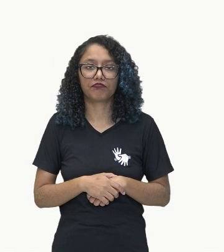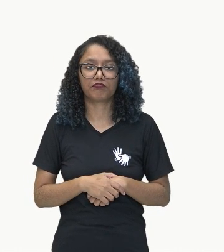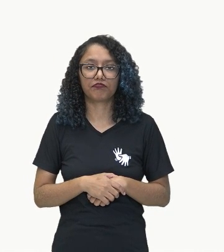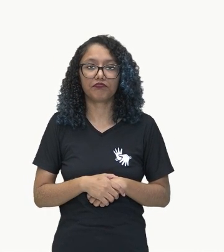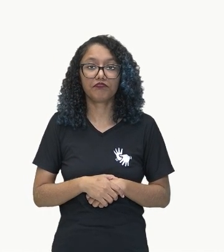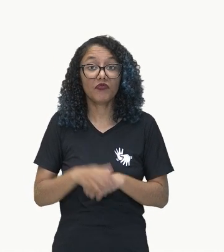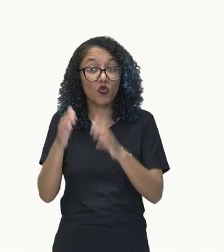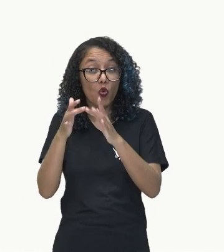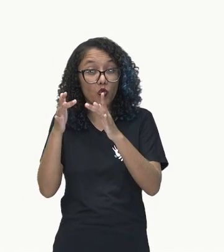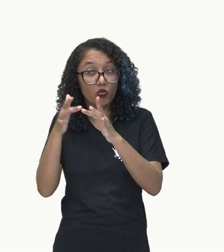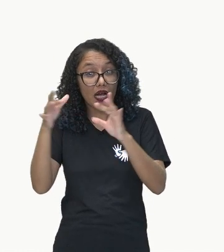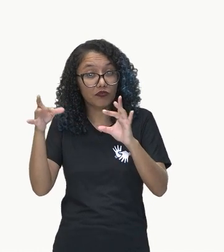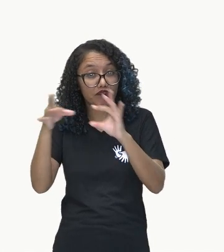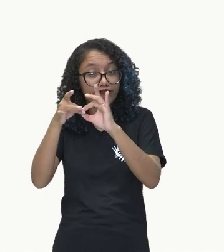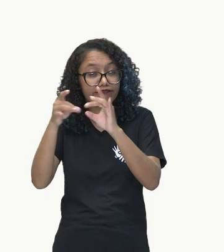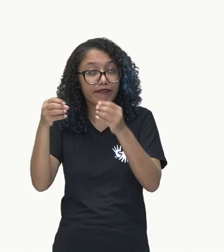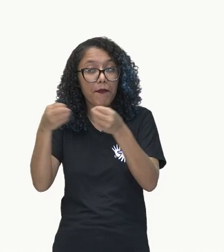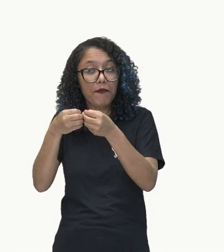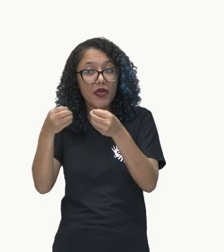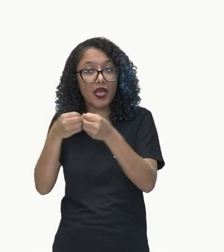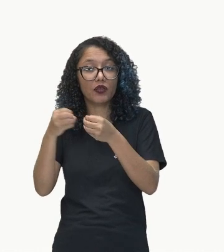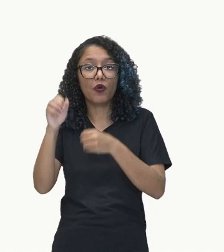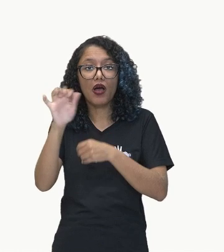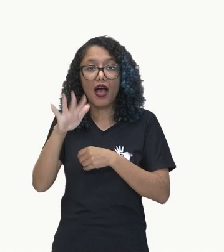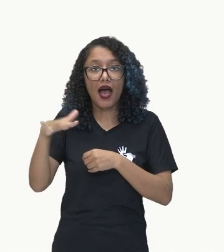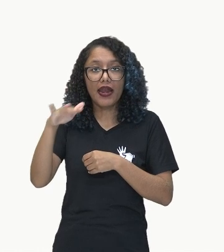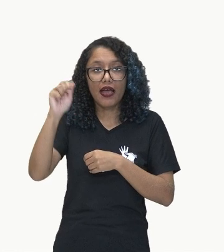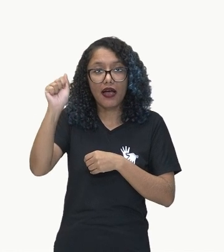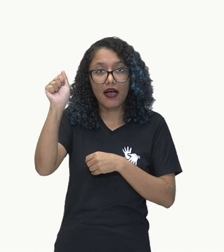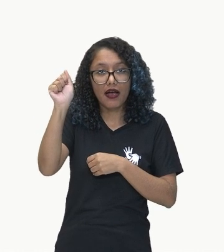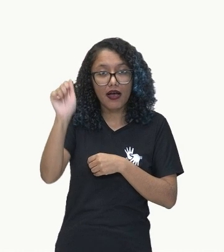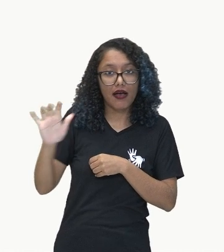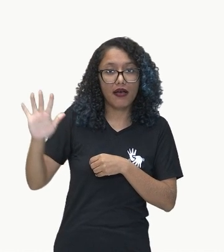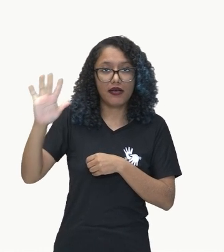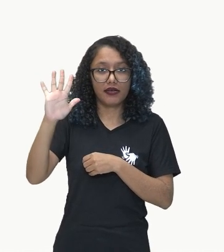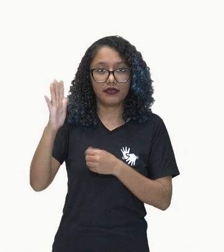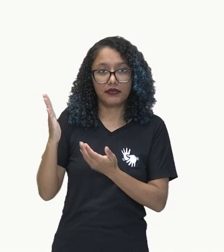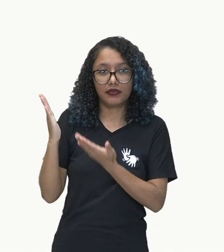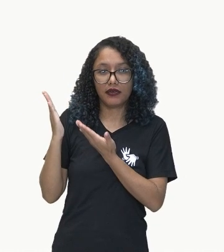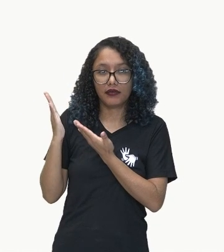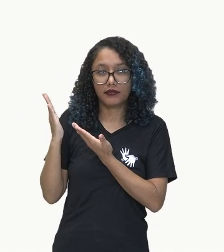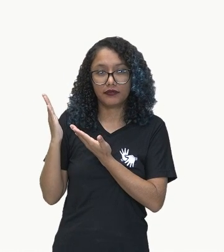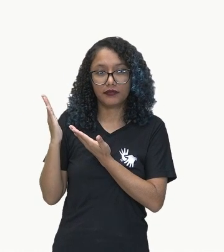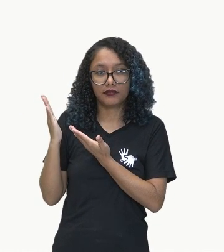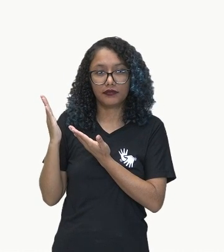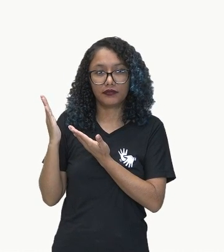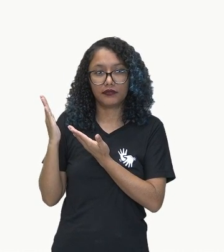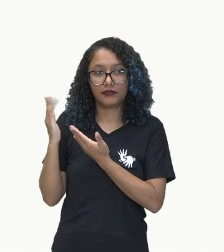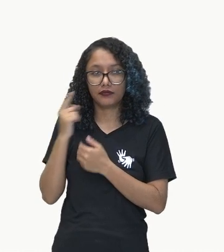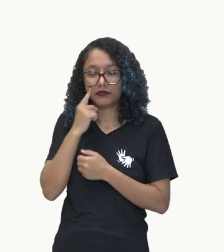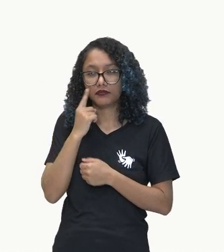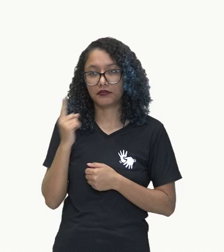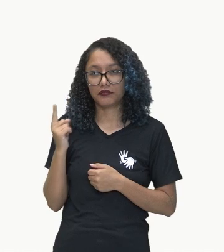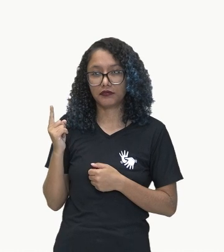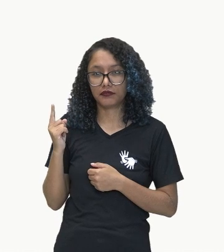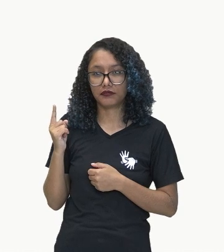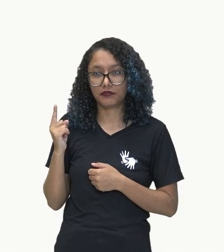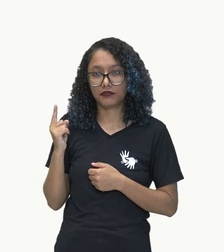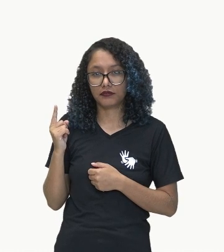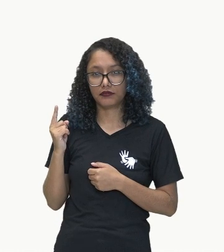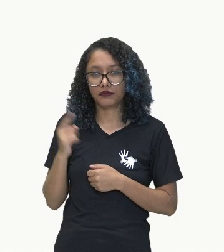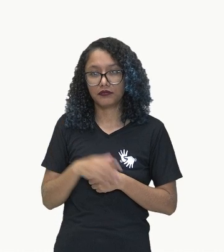continente asiático, tá? Então, aqui o Mar Vermelho, o Mar Mediterrâneo, o Oceano Atlântico e